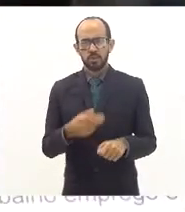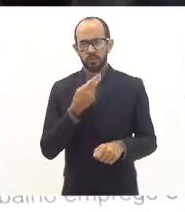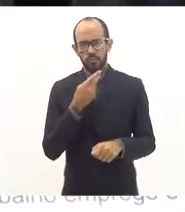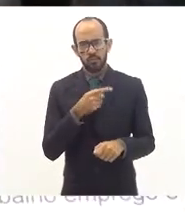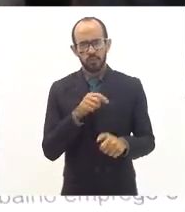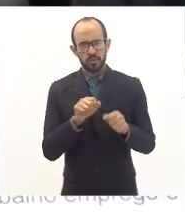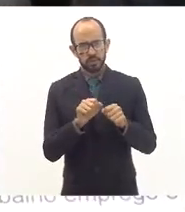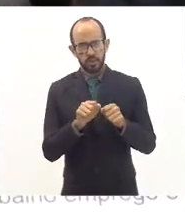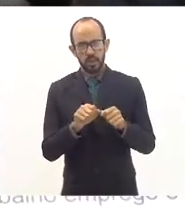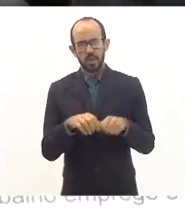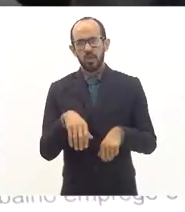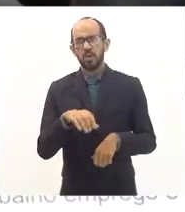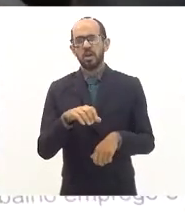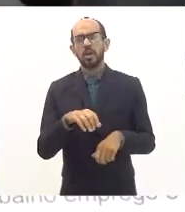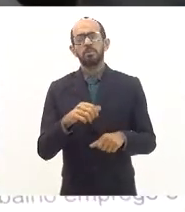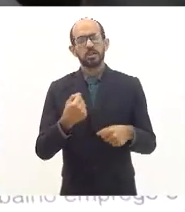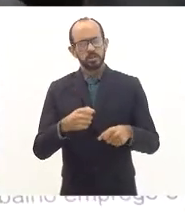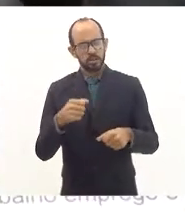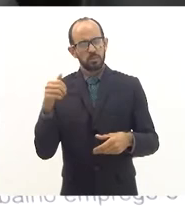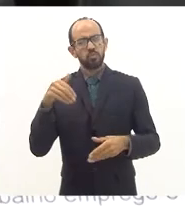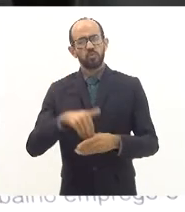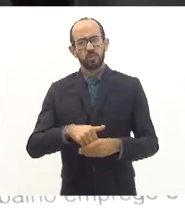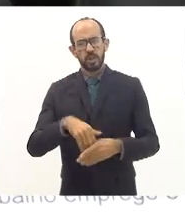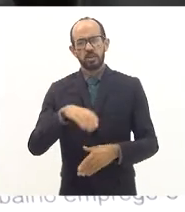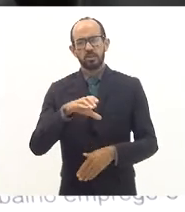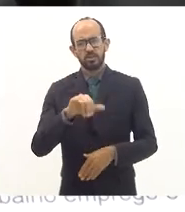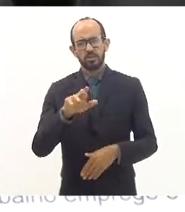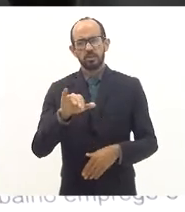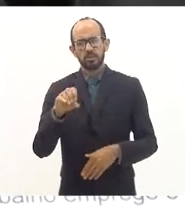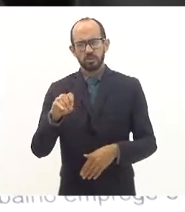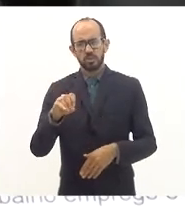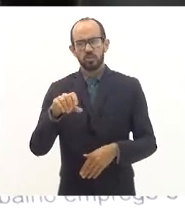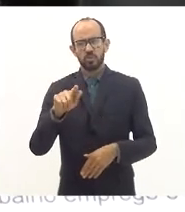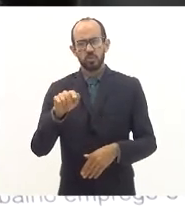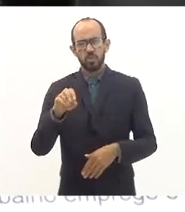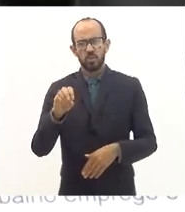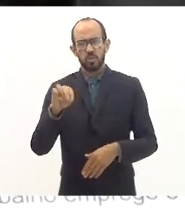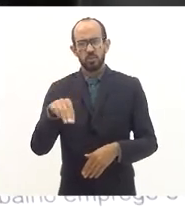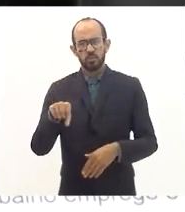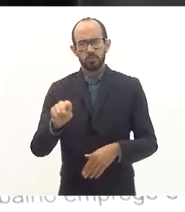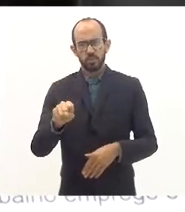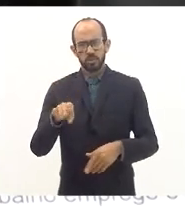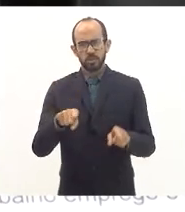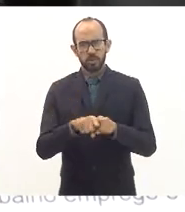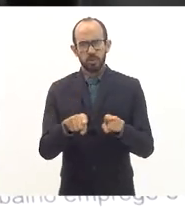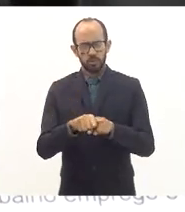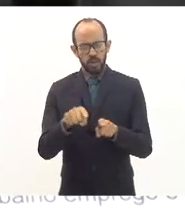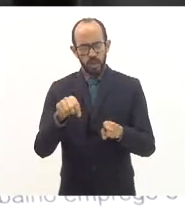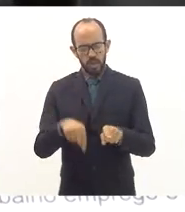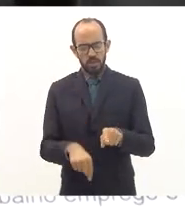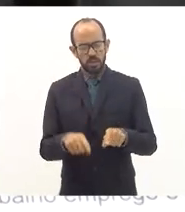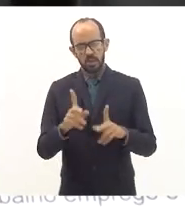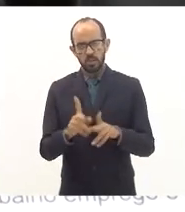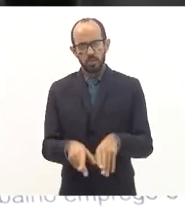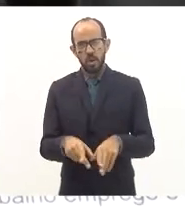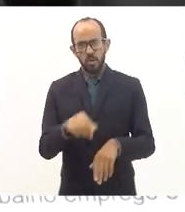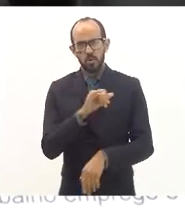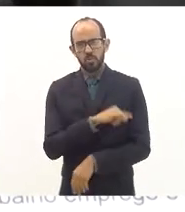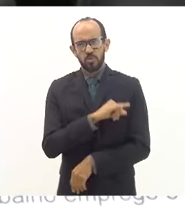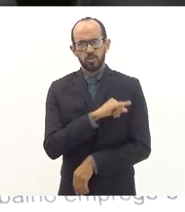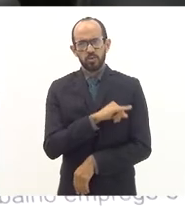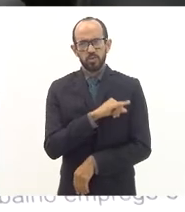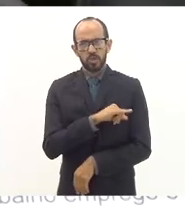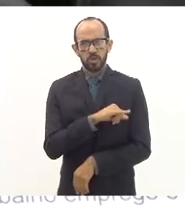de Ciro Gomes, que tem como programa um projeto nacional de desenvolvimento. E aqui, da mesma forma, no Rio de